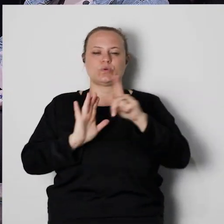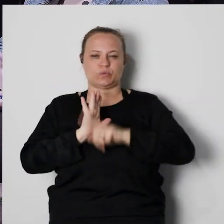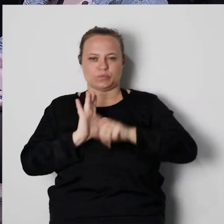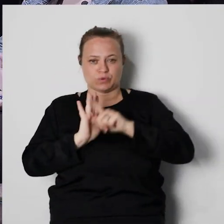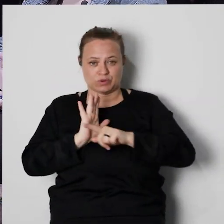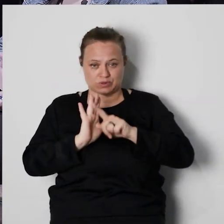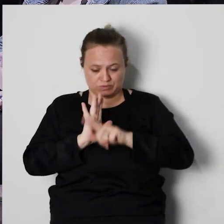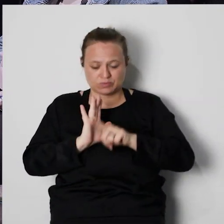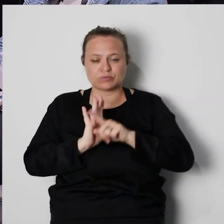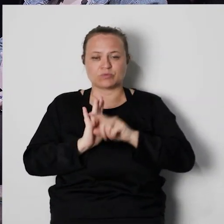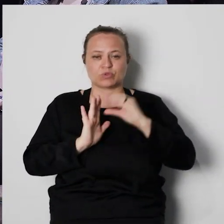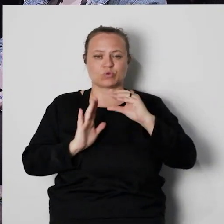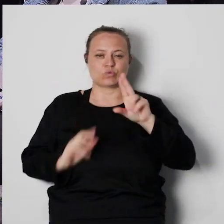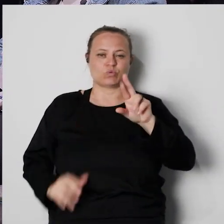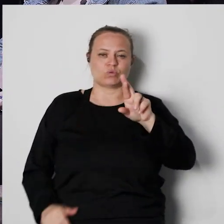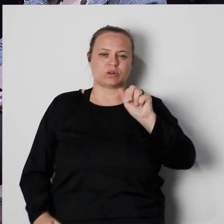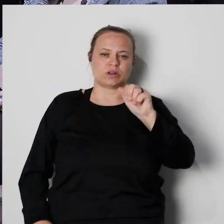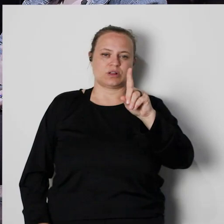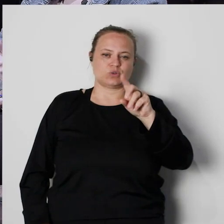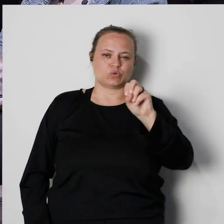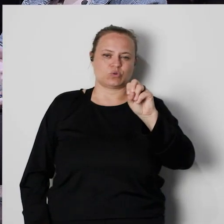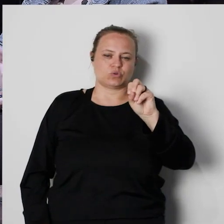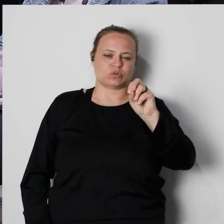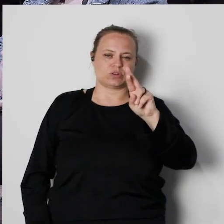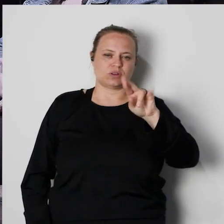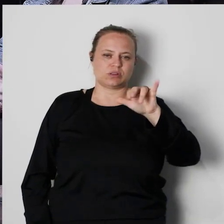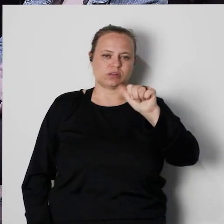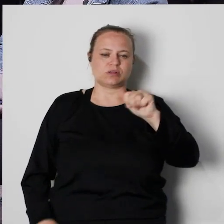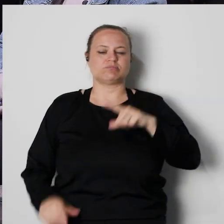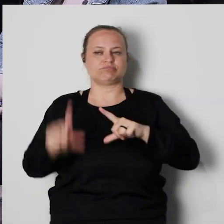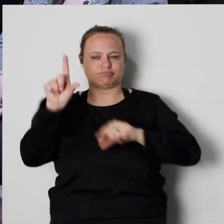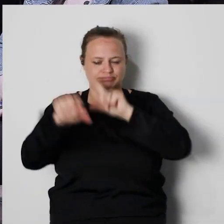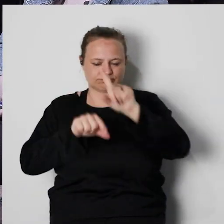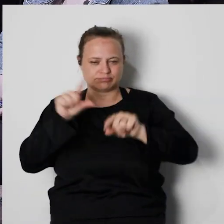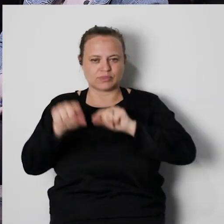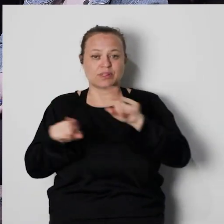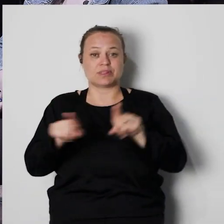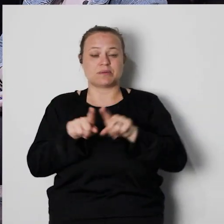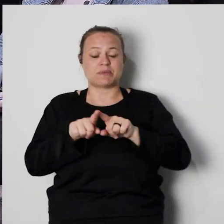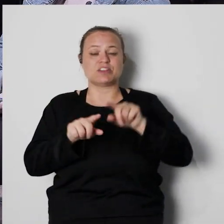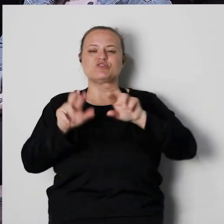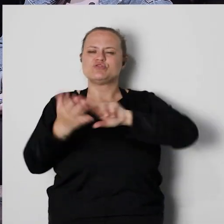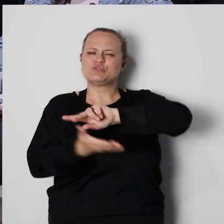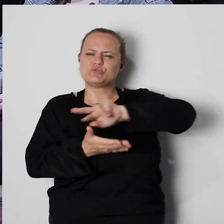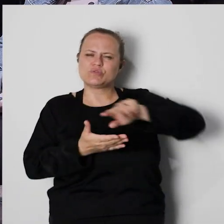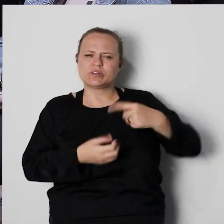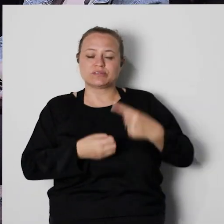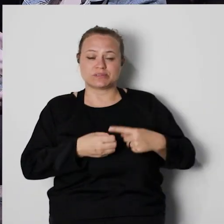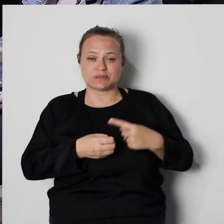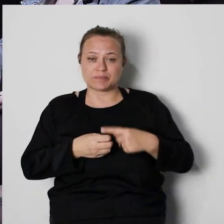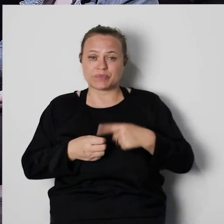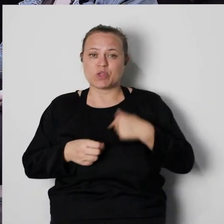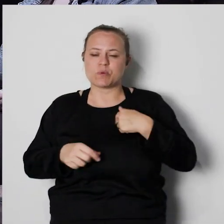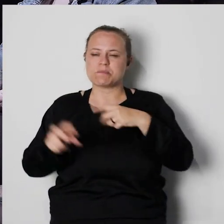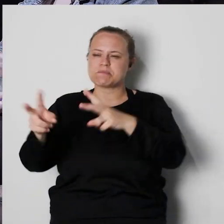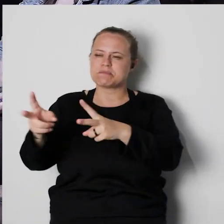como artista, quanto estar nos processos de curadoria da Audir no estado,